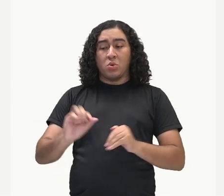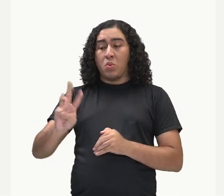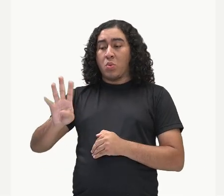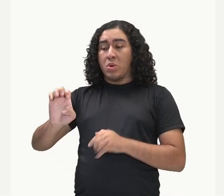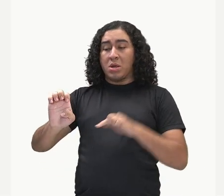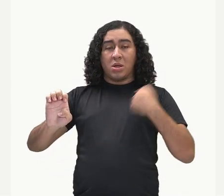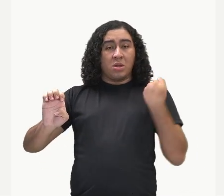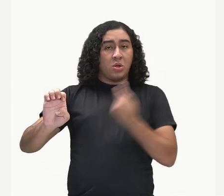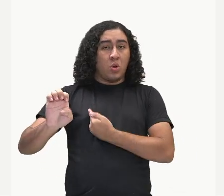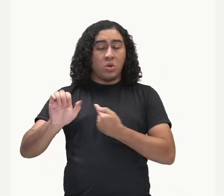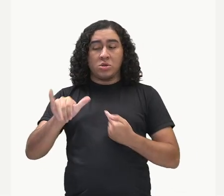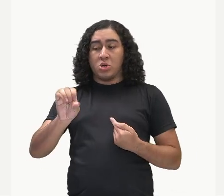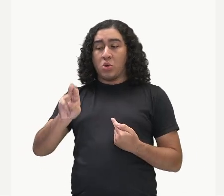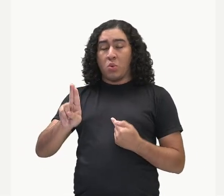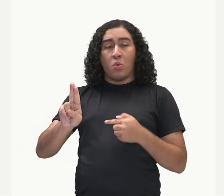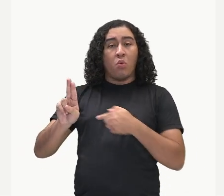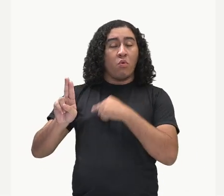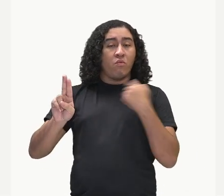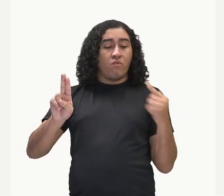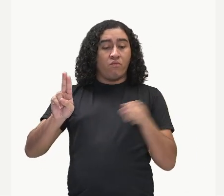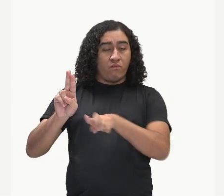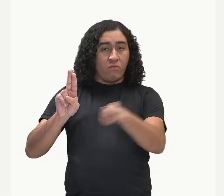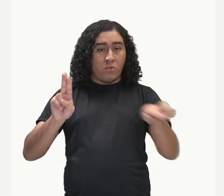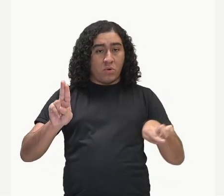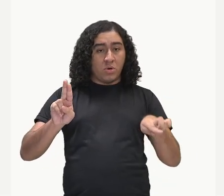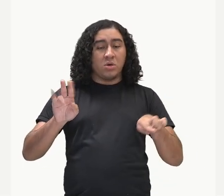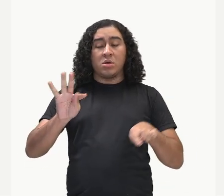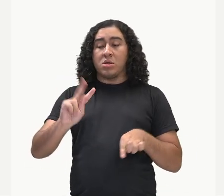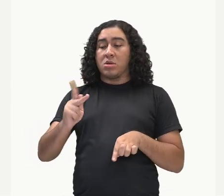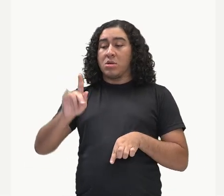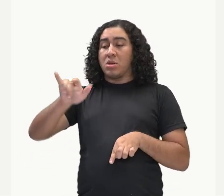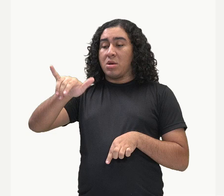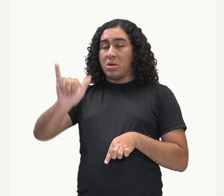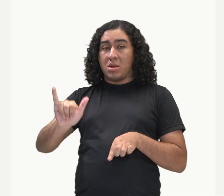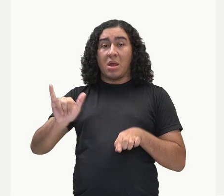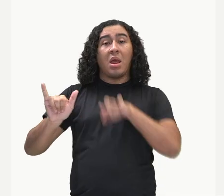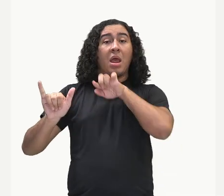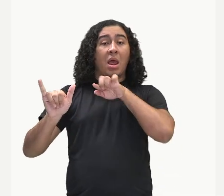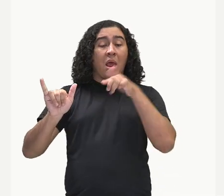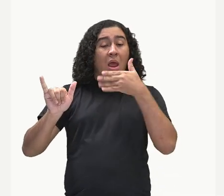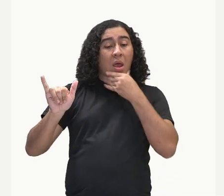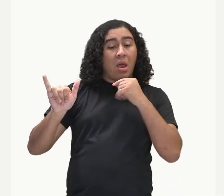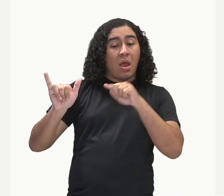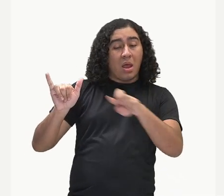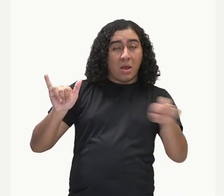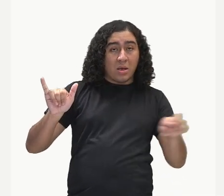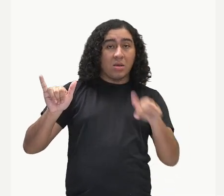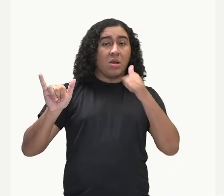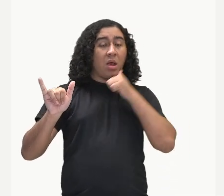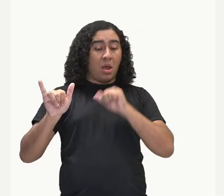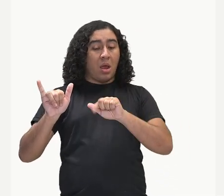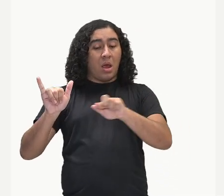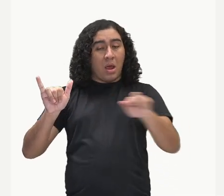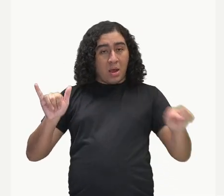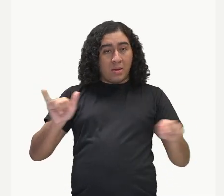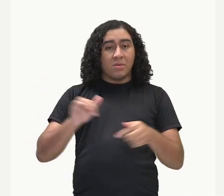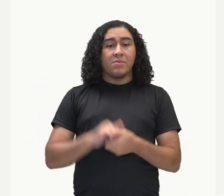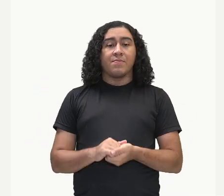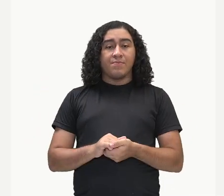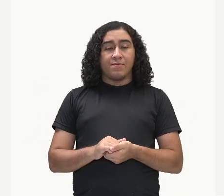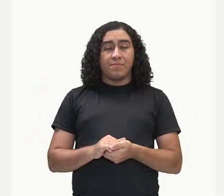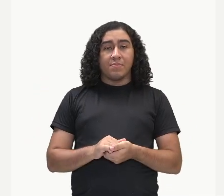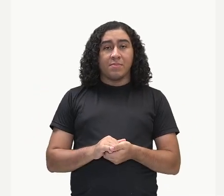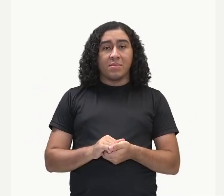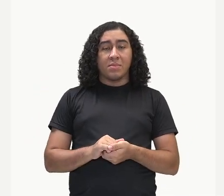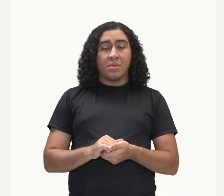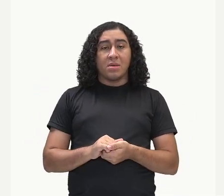nós, you, vós, they, eles ou elas. E aqui tudo, gente, é singular, tá bom? Singular quando tem um só, plural